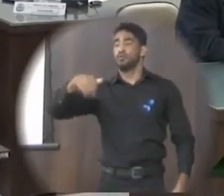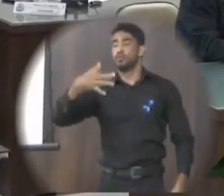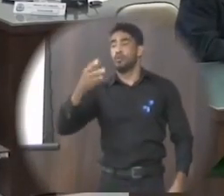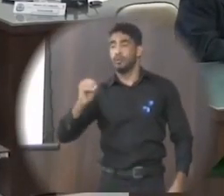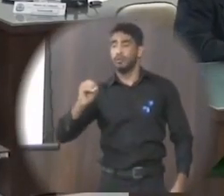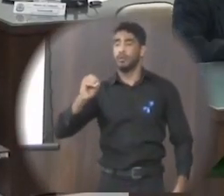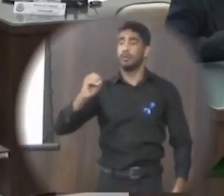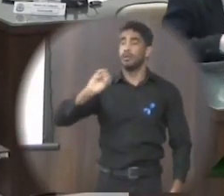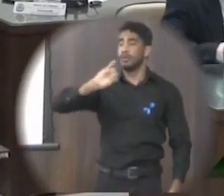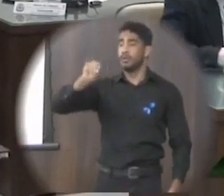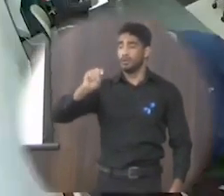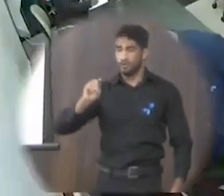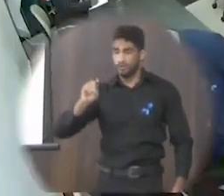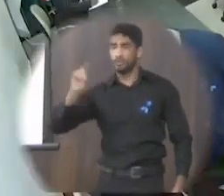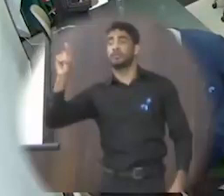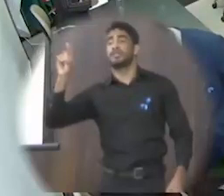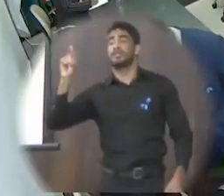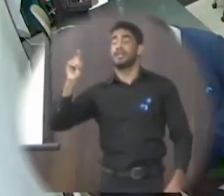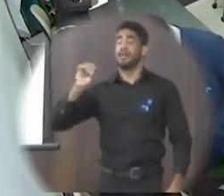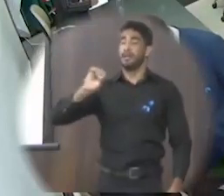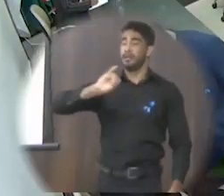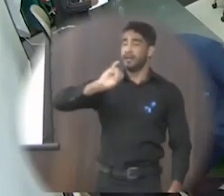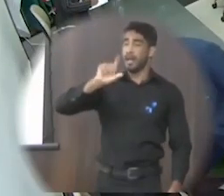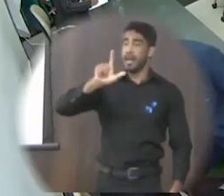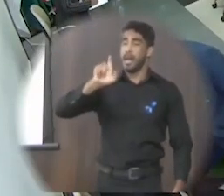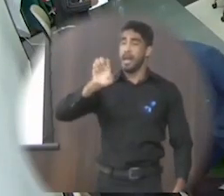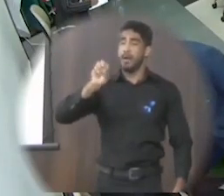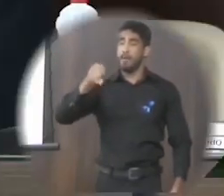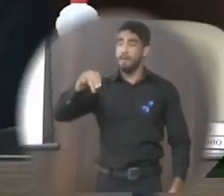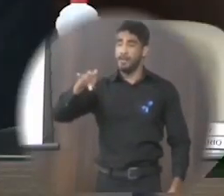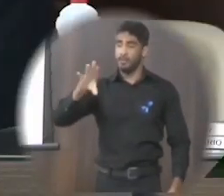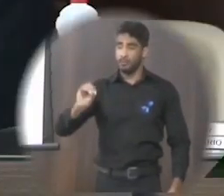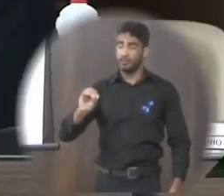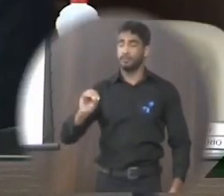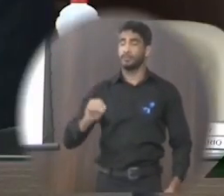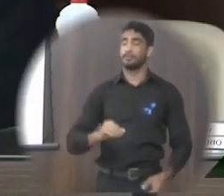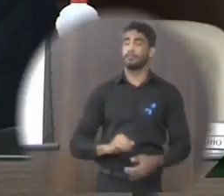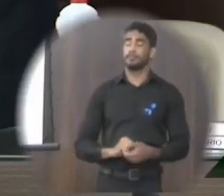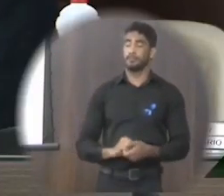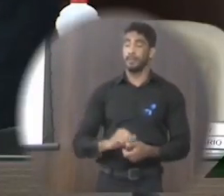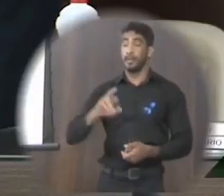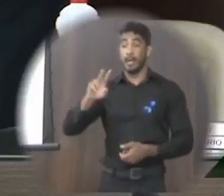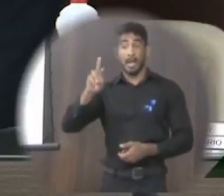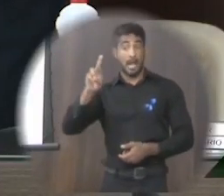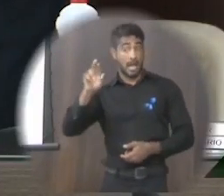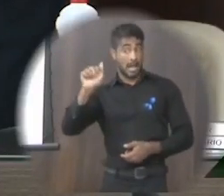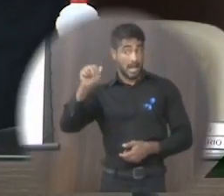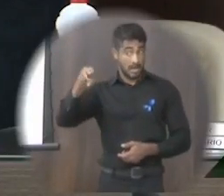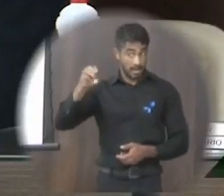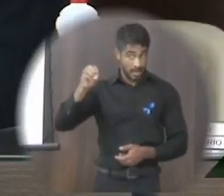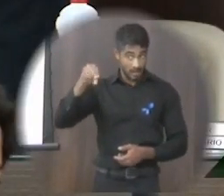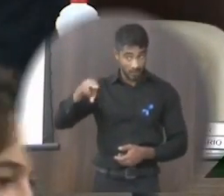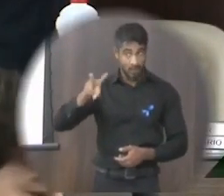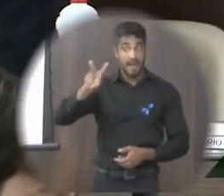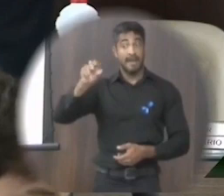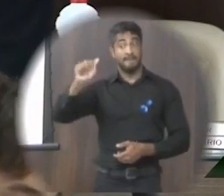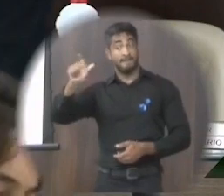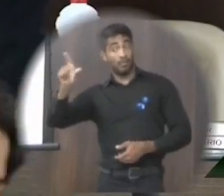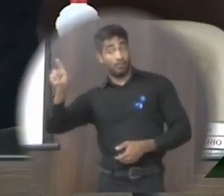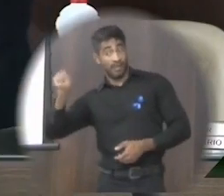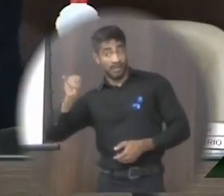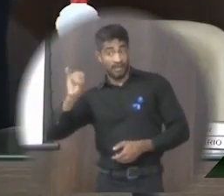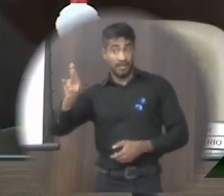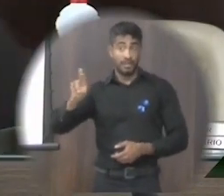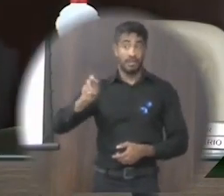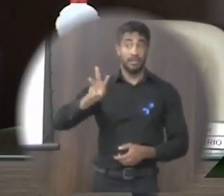da Silva, José Tarcísio Mendes, Leubino Antunes de Bem, Ramon Alexandre Araújo, Valdei do Santo Silva e